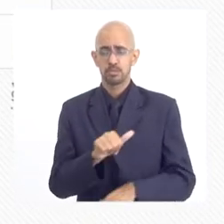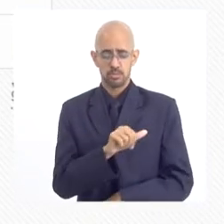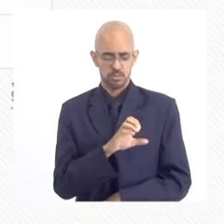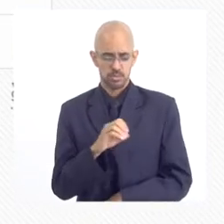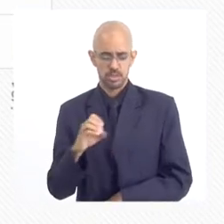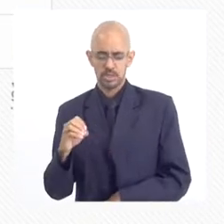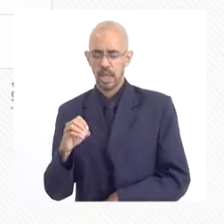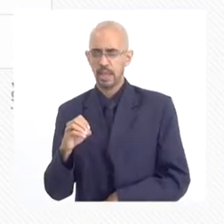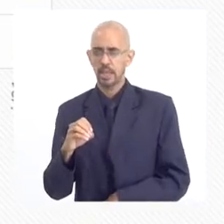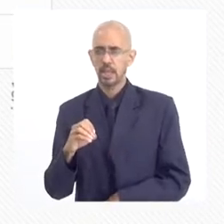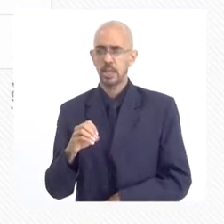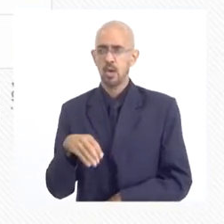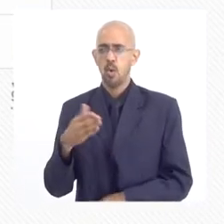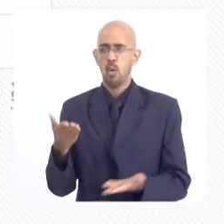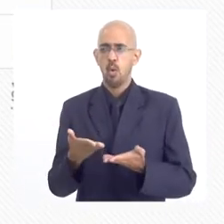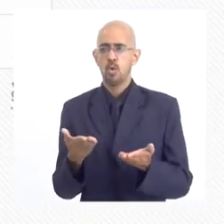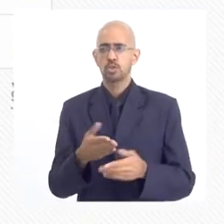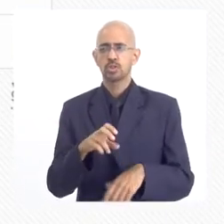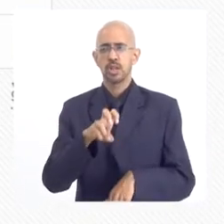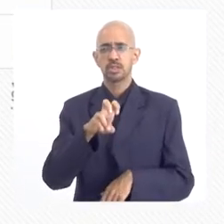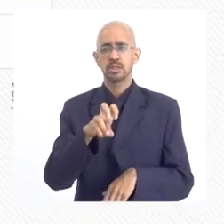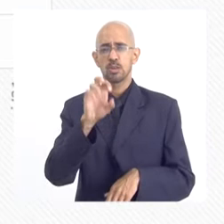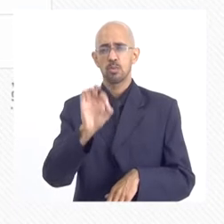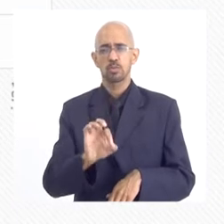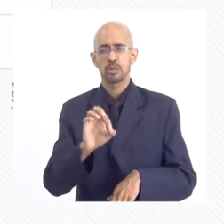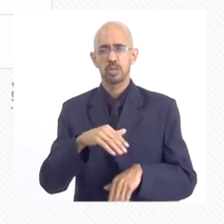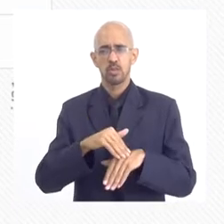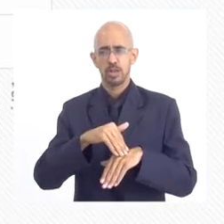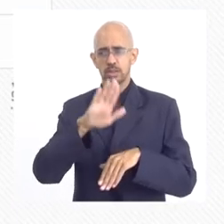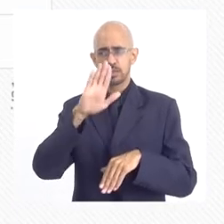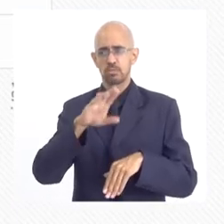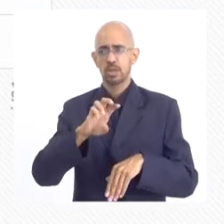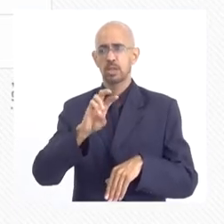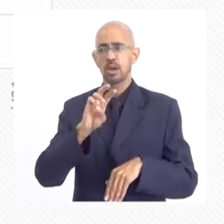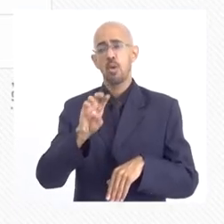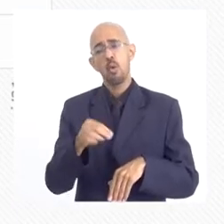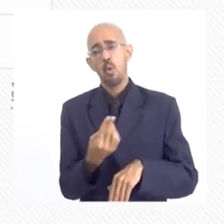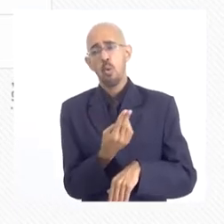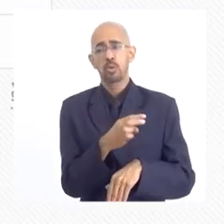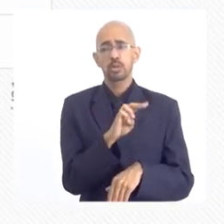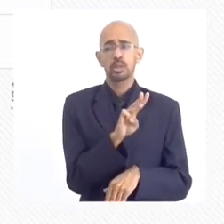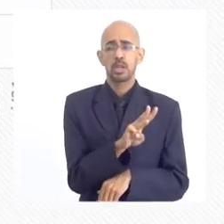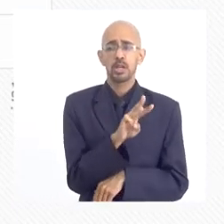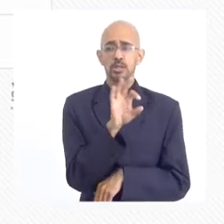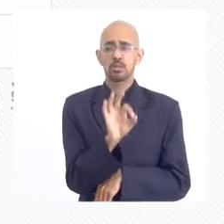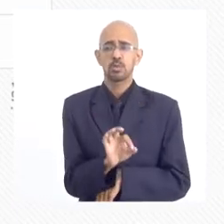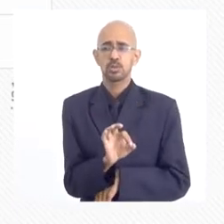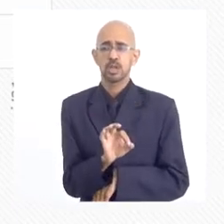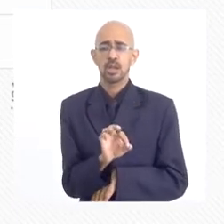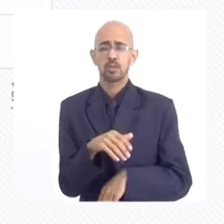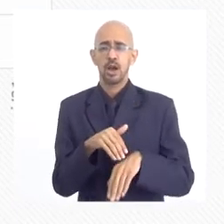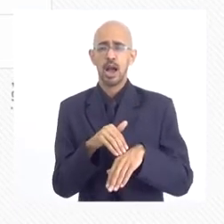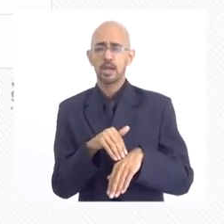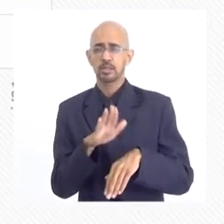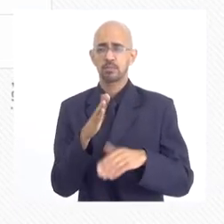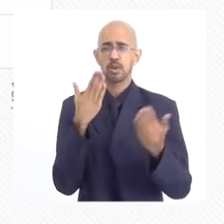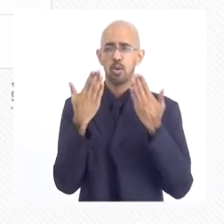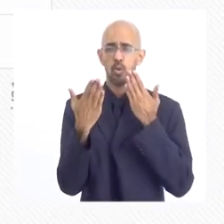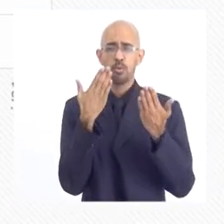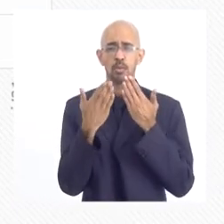hoje estaríamos 5% acima no país e 3% acima comparativamente a janeiro